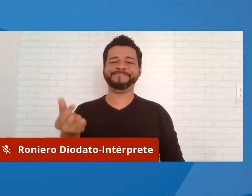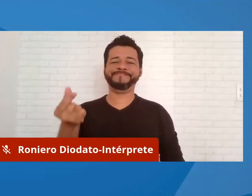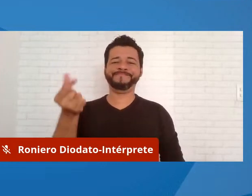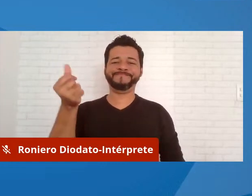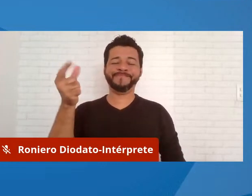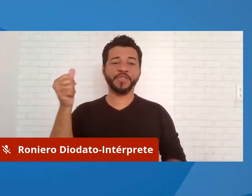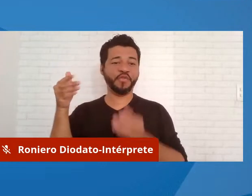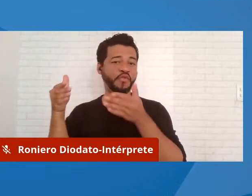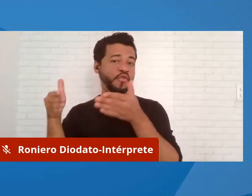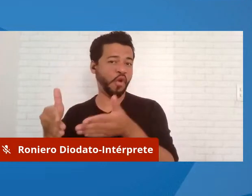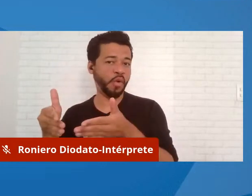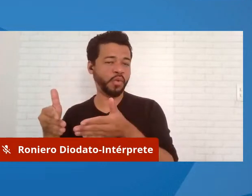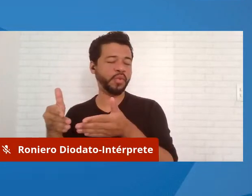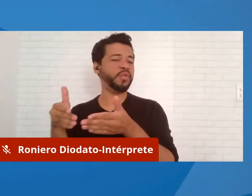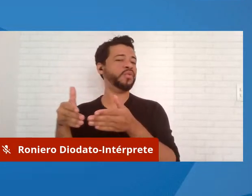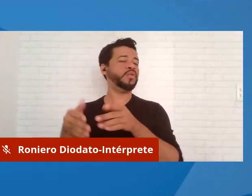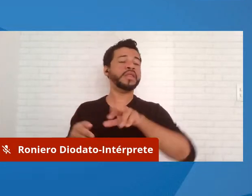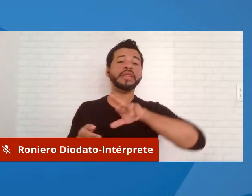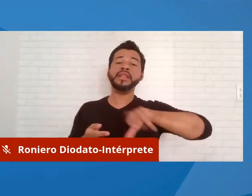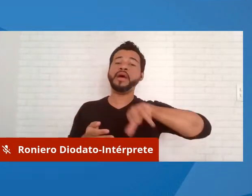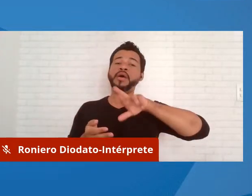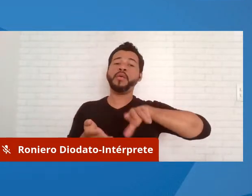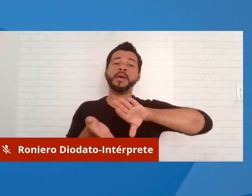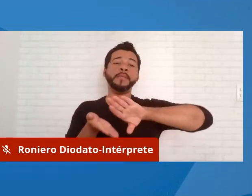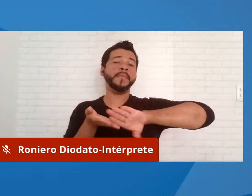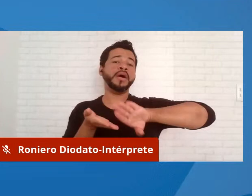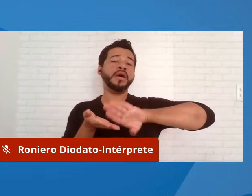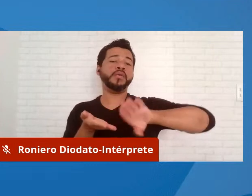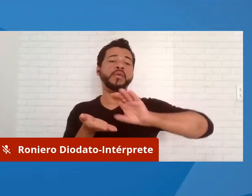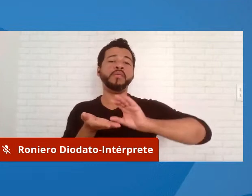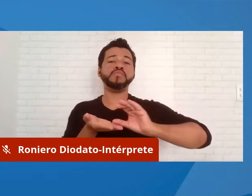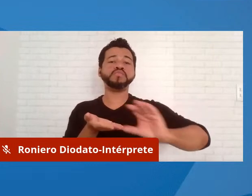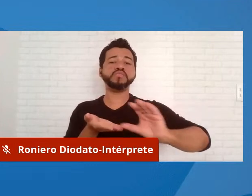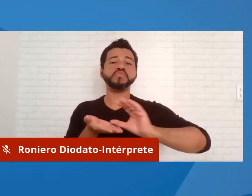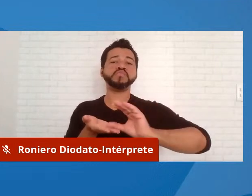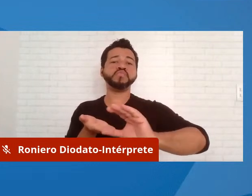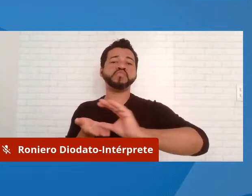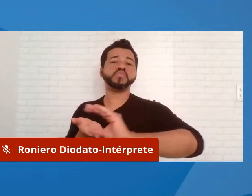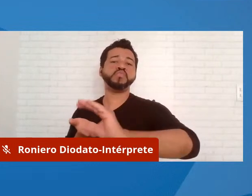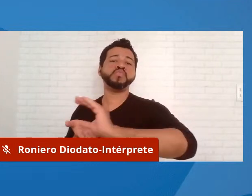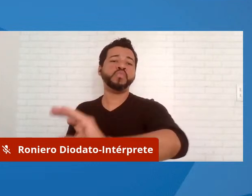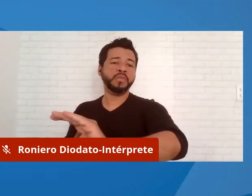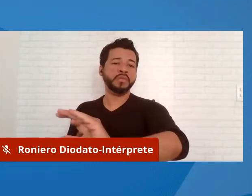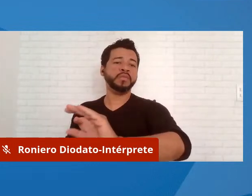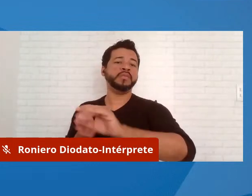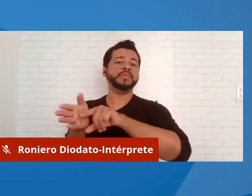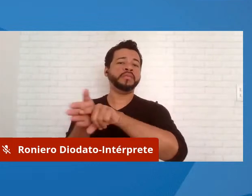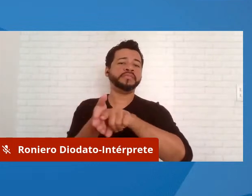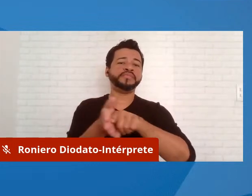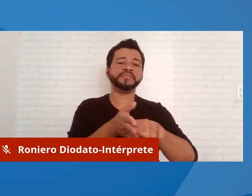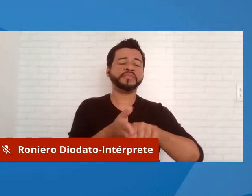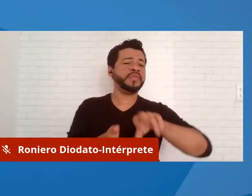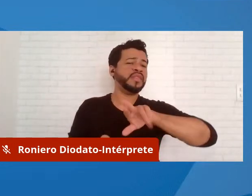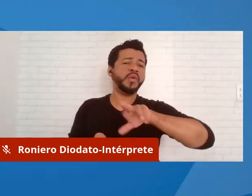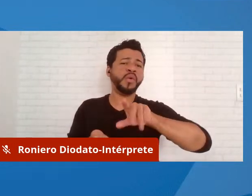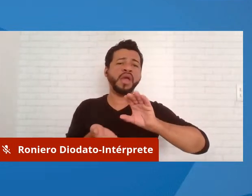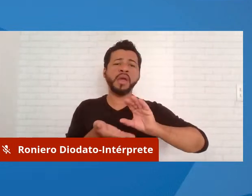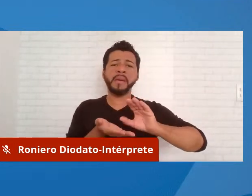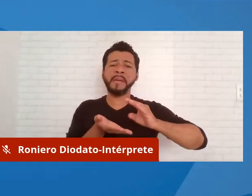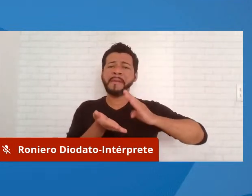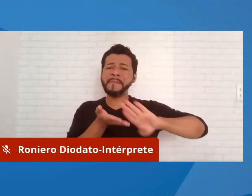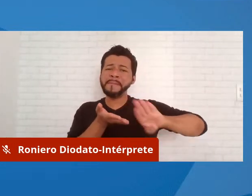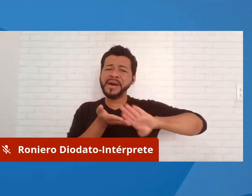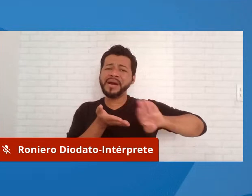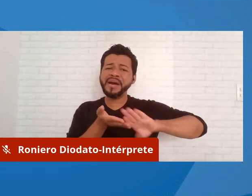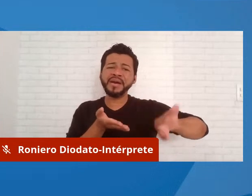o banco que financia a produção, o consumo, a pesquisa, é um banco que vive de comprar e vender papéis. É o